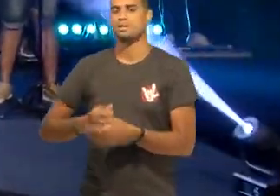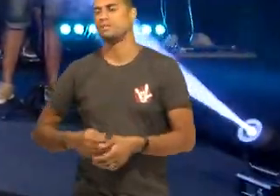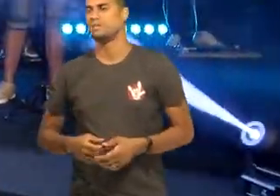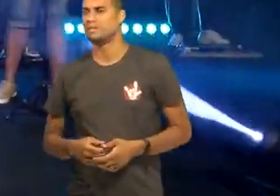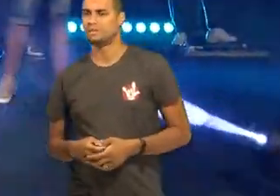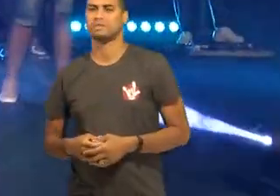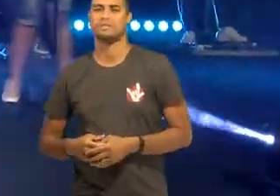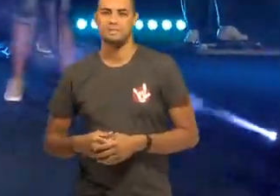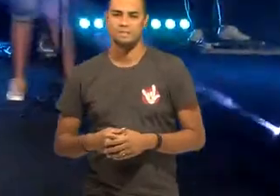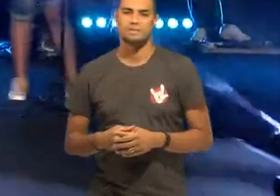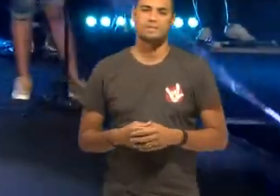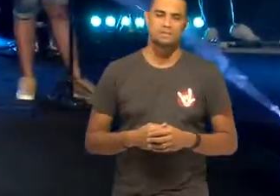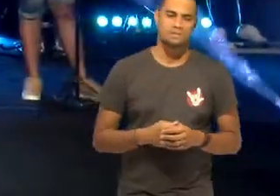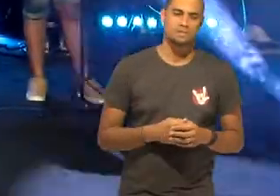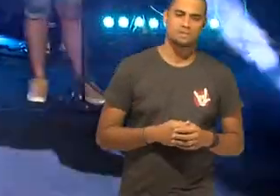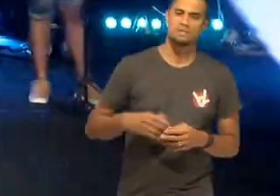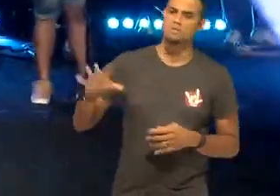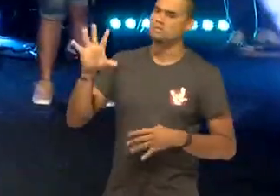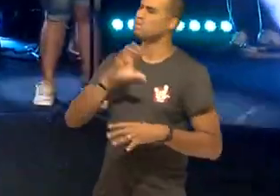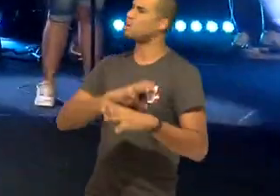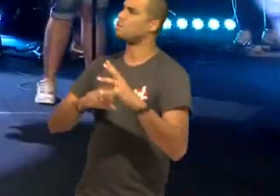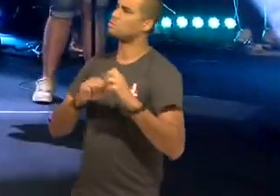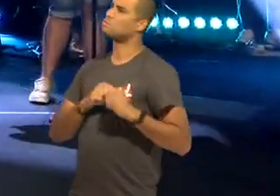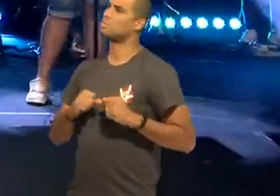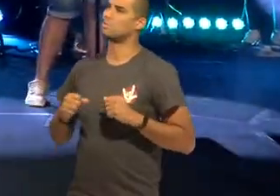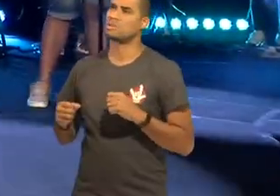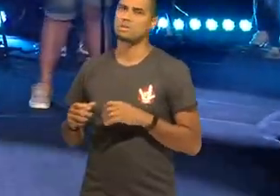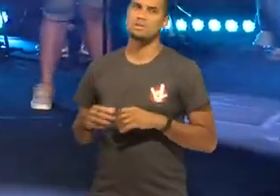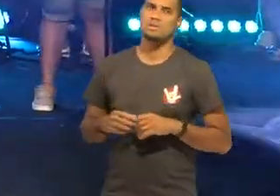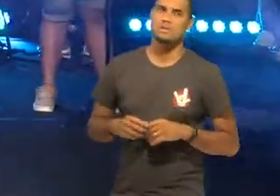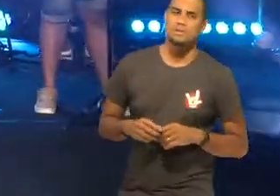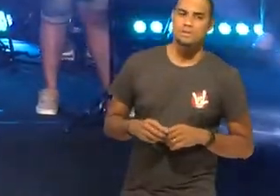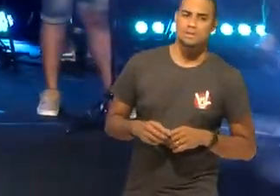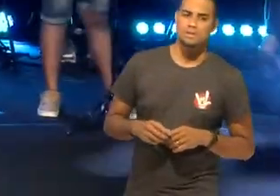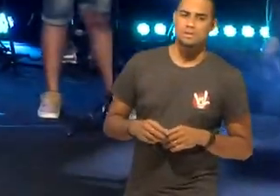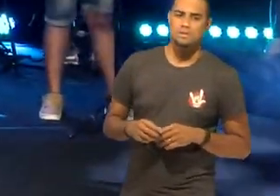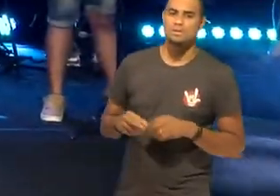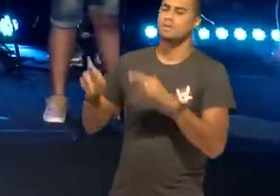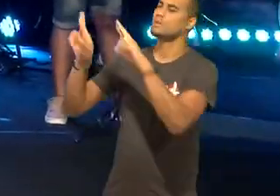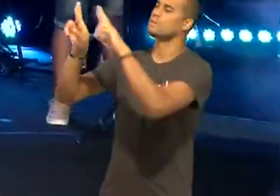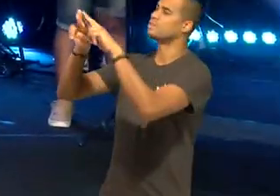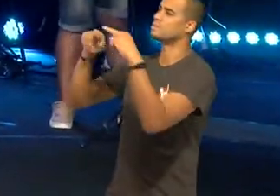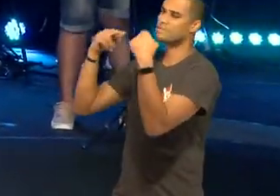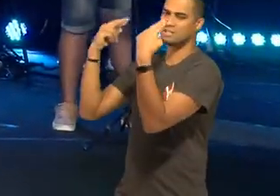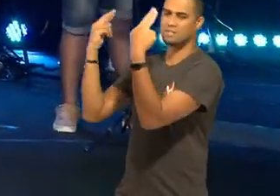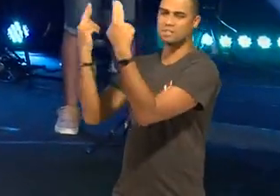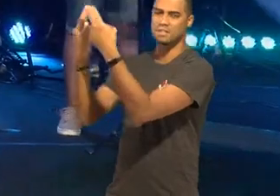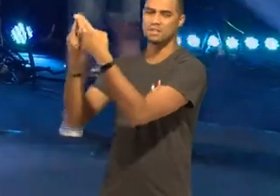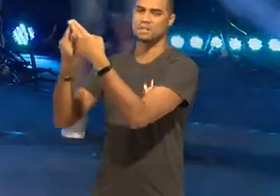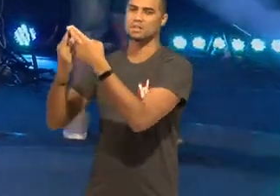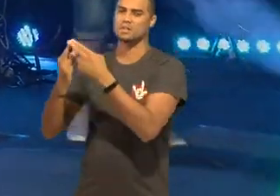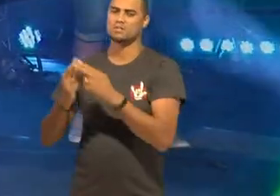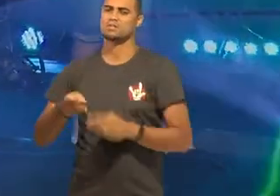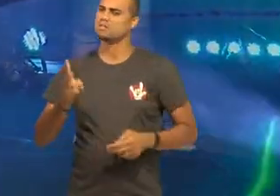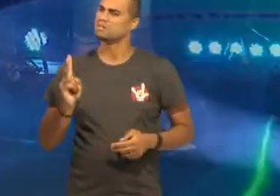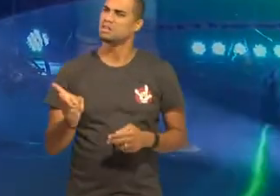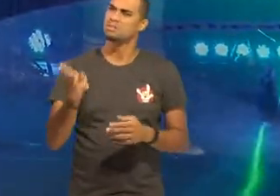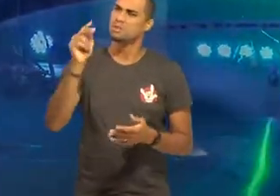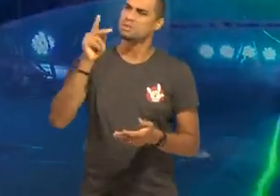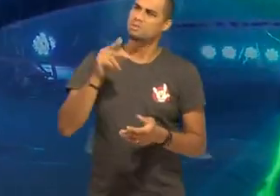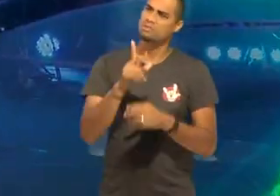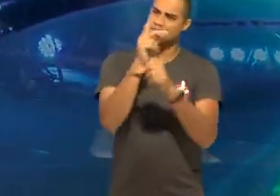eu viver, como que supera simples palavras. O reino de Deus consiste em